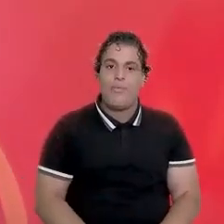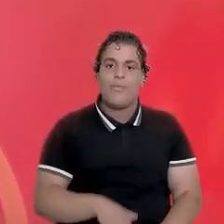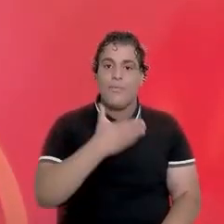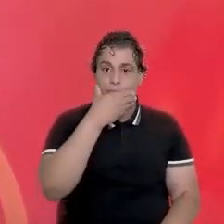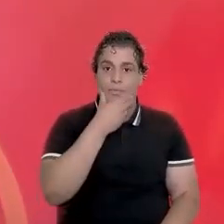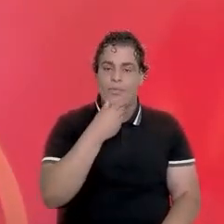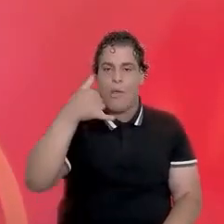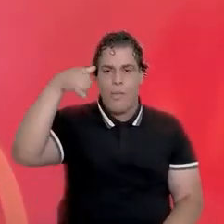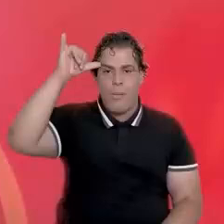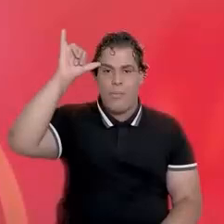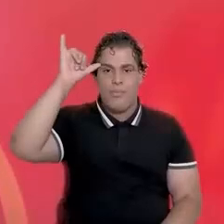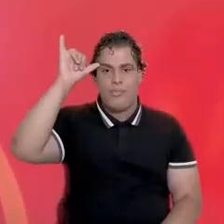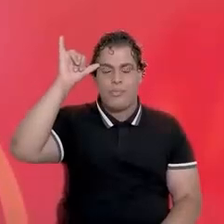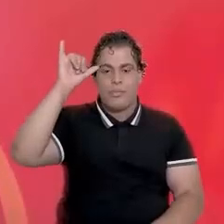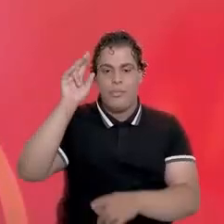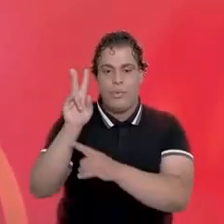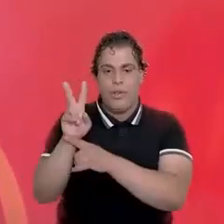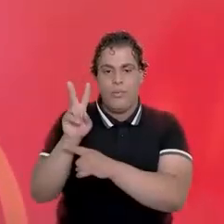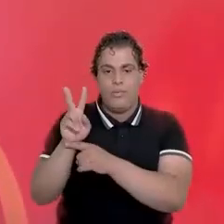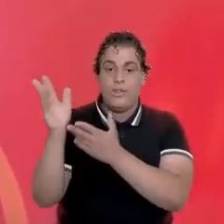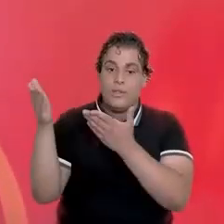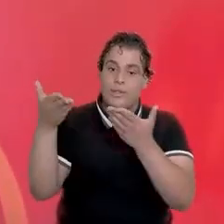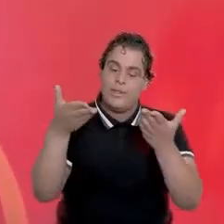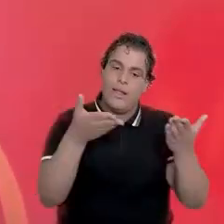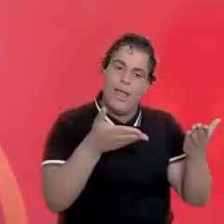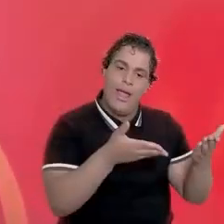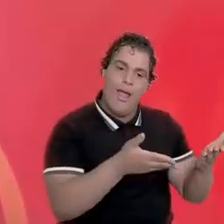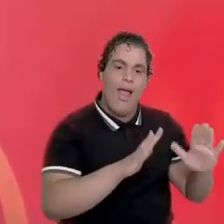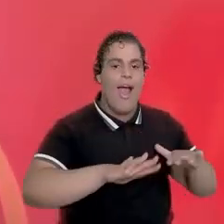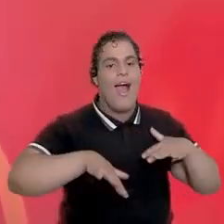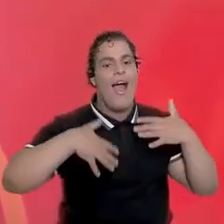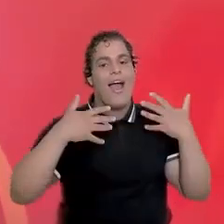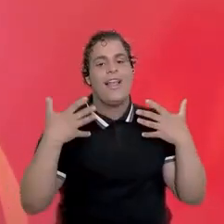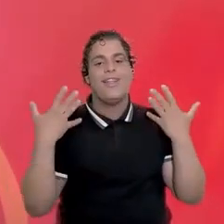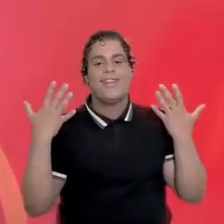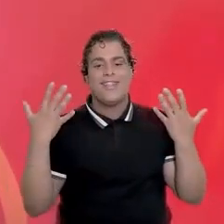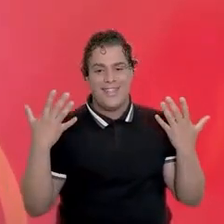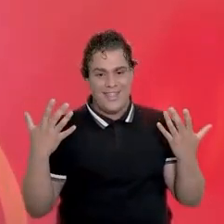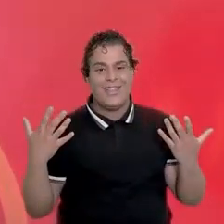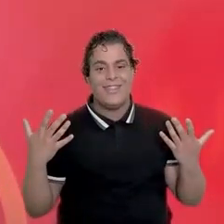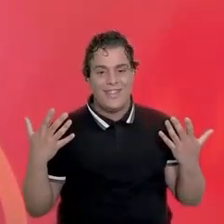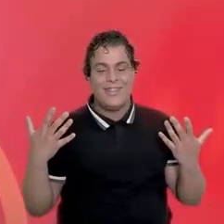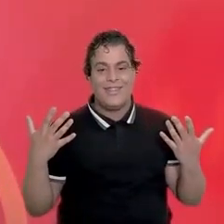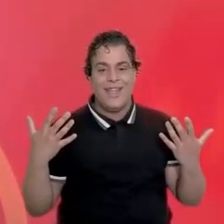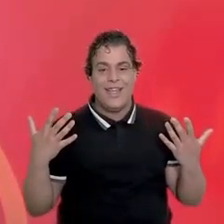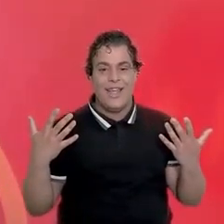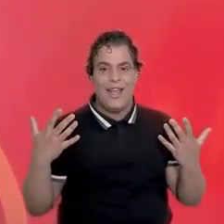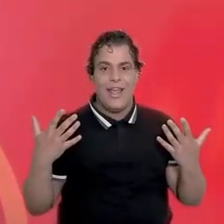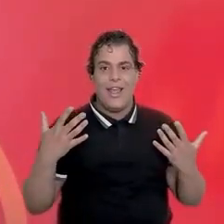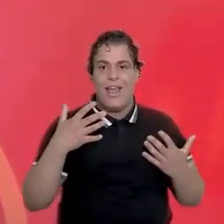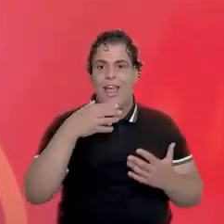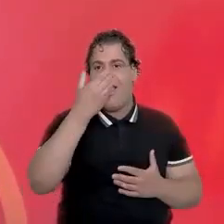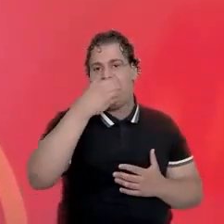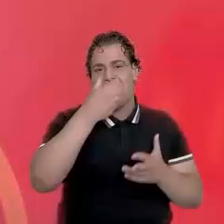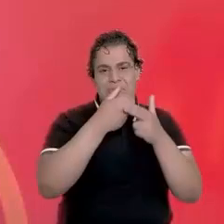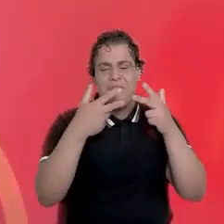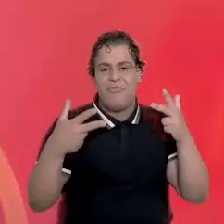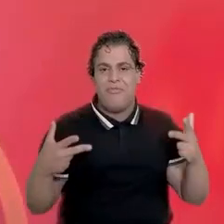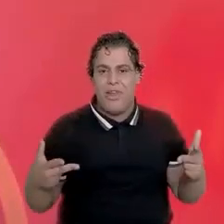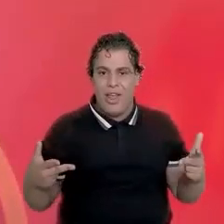carreiro vem trazendo alegria, frutas silvestres do